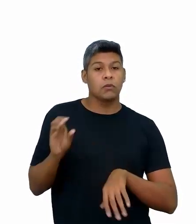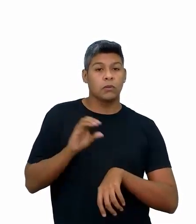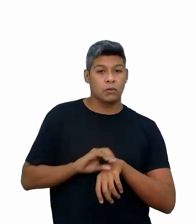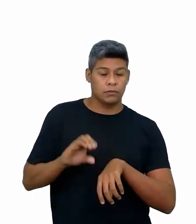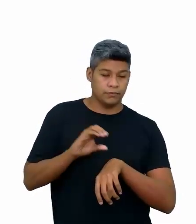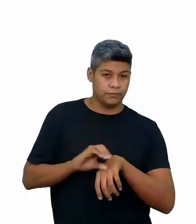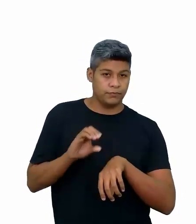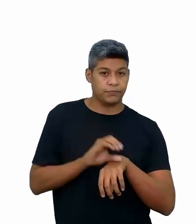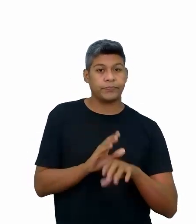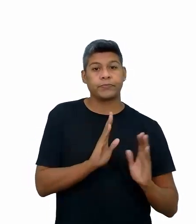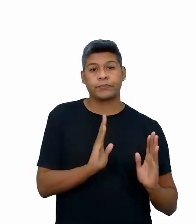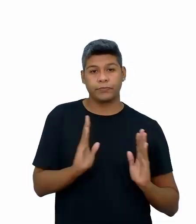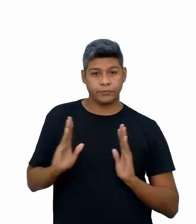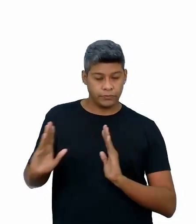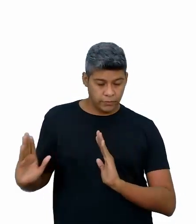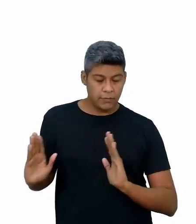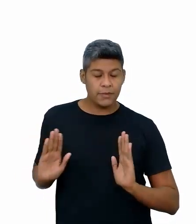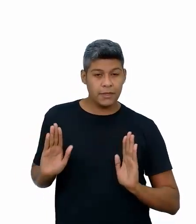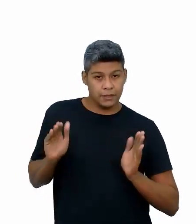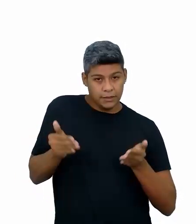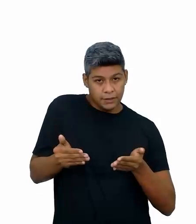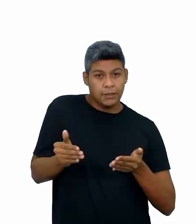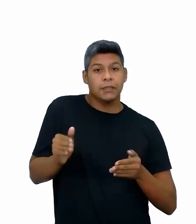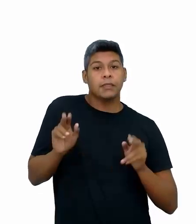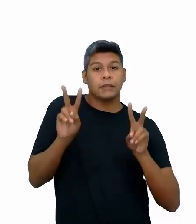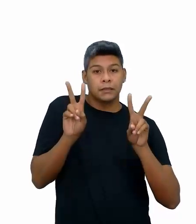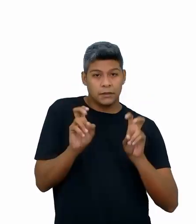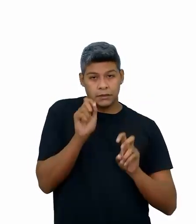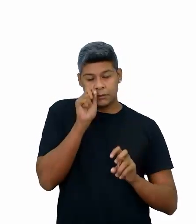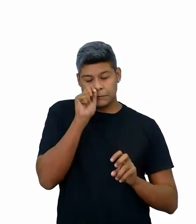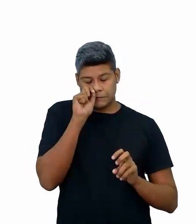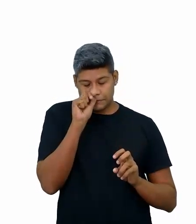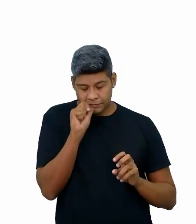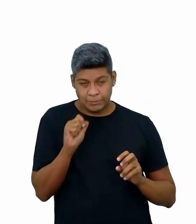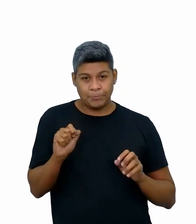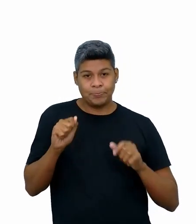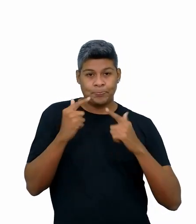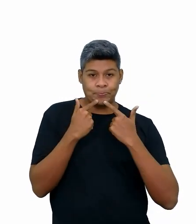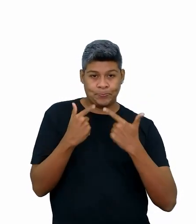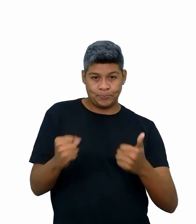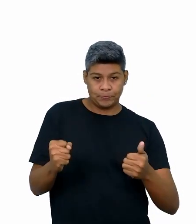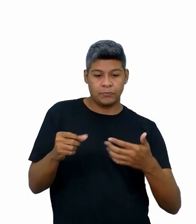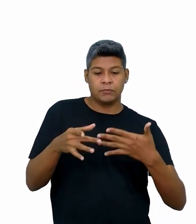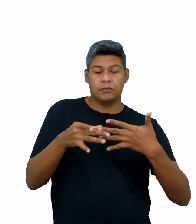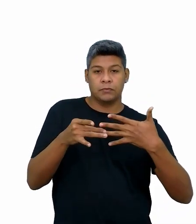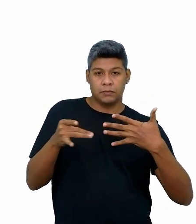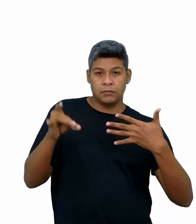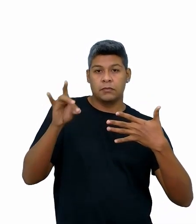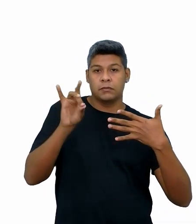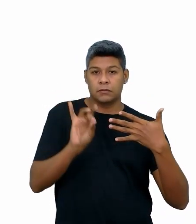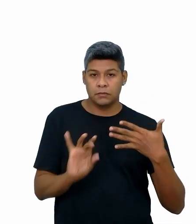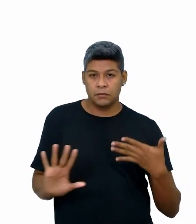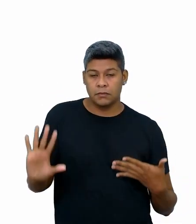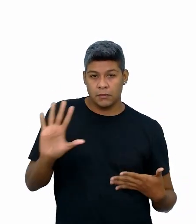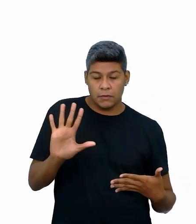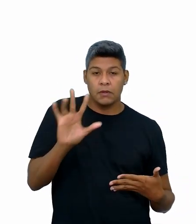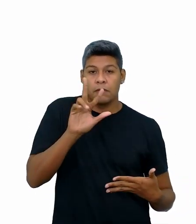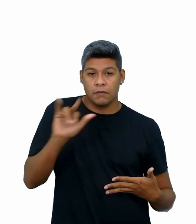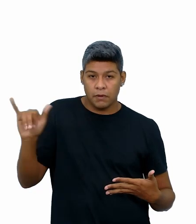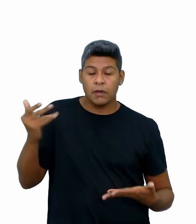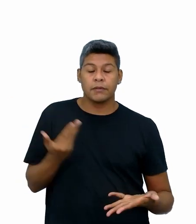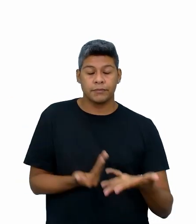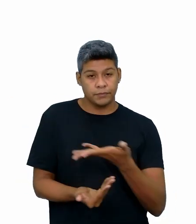de etapa sobre o tema central de letramento, com enfoque na análise linguística e semiótica. No segundo momento, a gente vai relacionar, então,